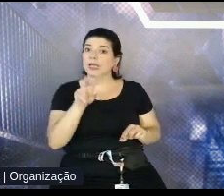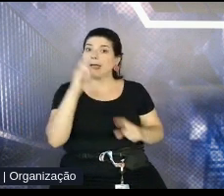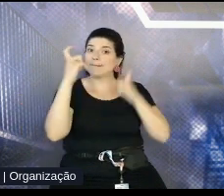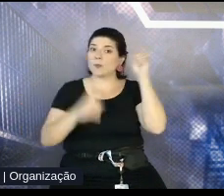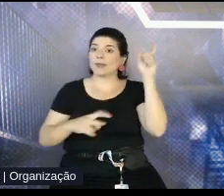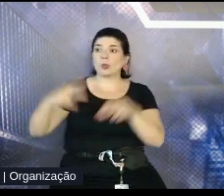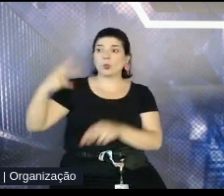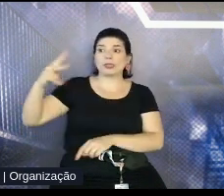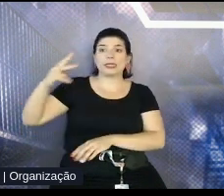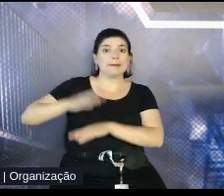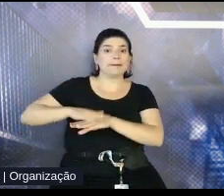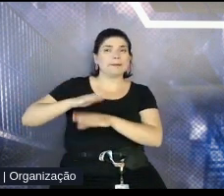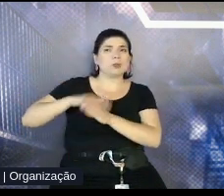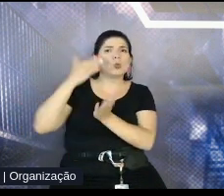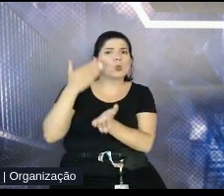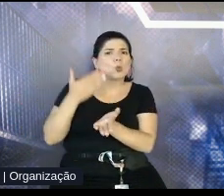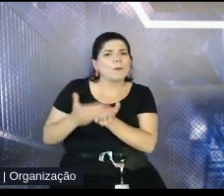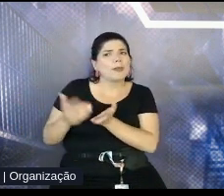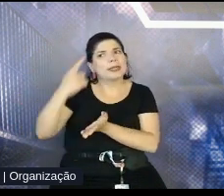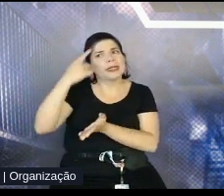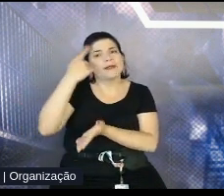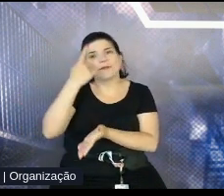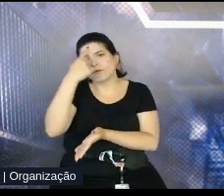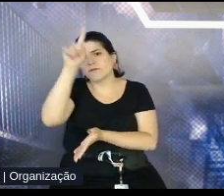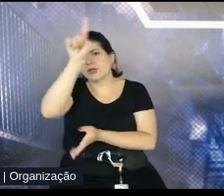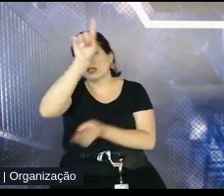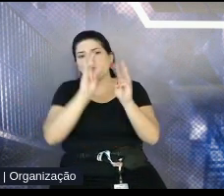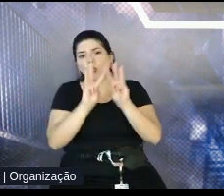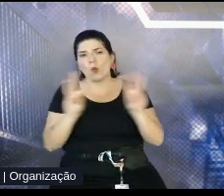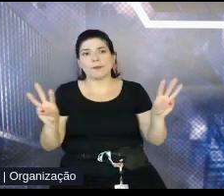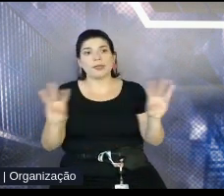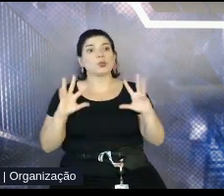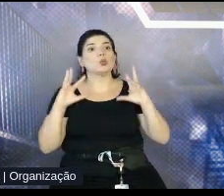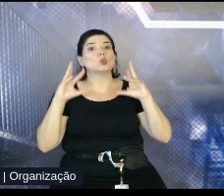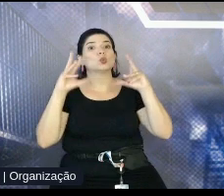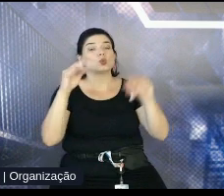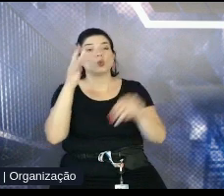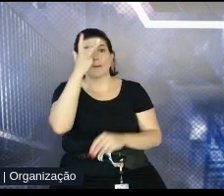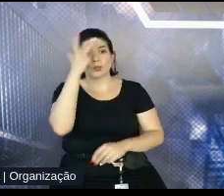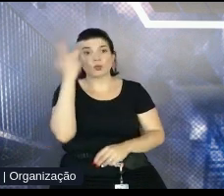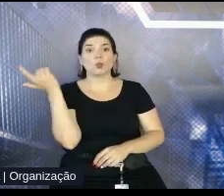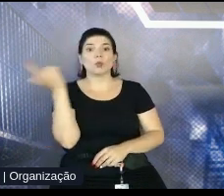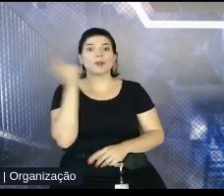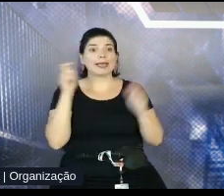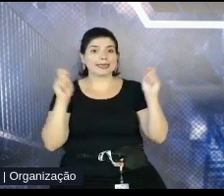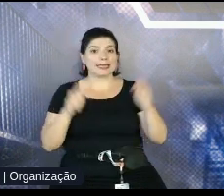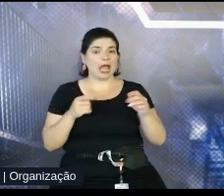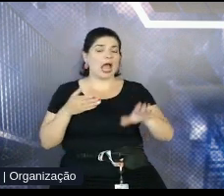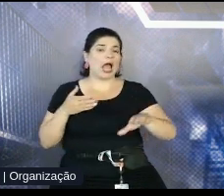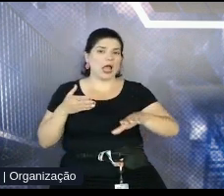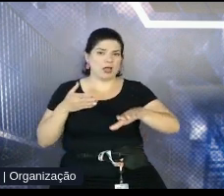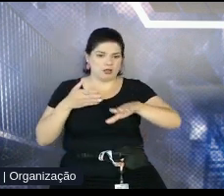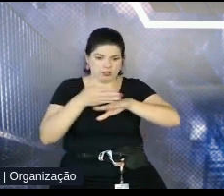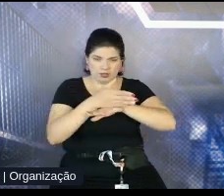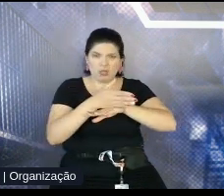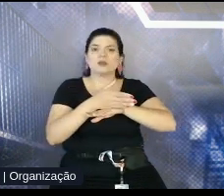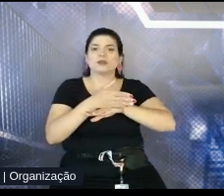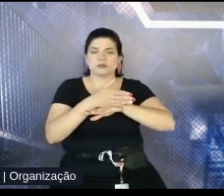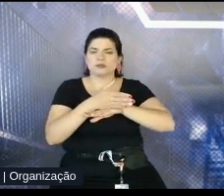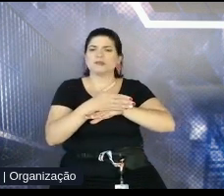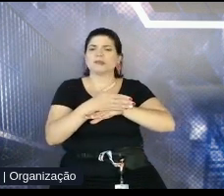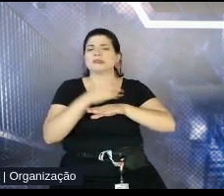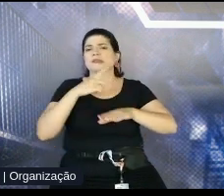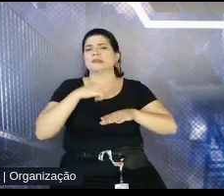dele, desde o começo da ideação da web, de que todos consigam ter acesso a essa imensa base